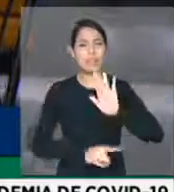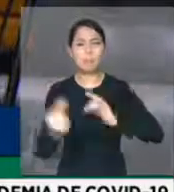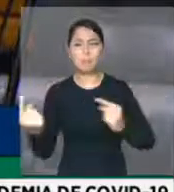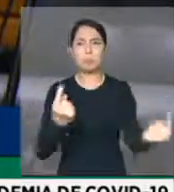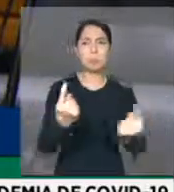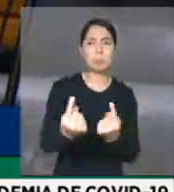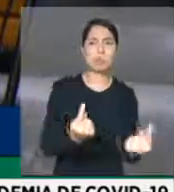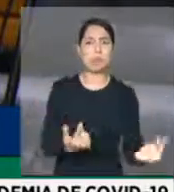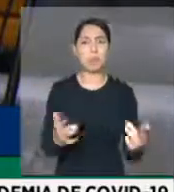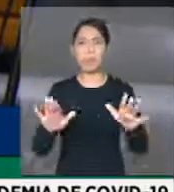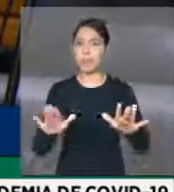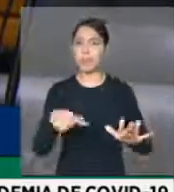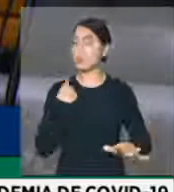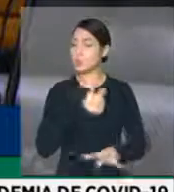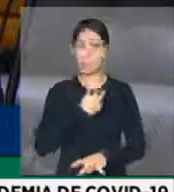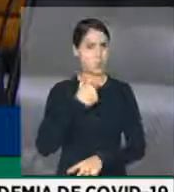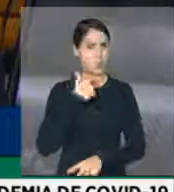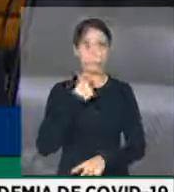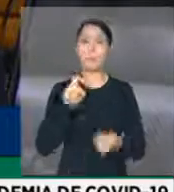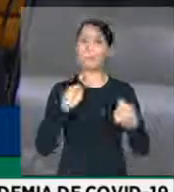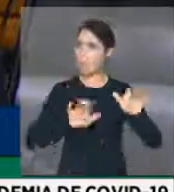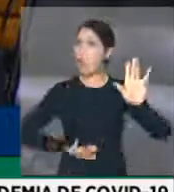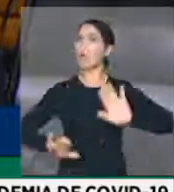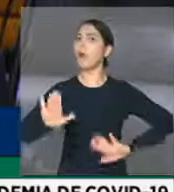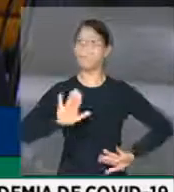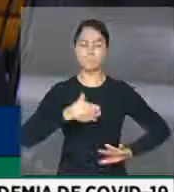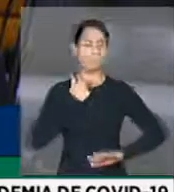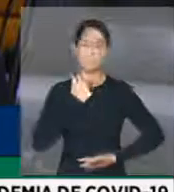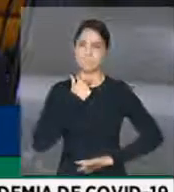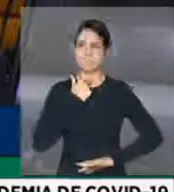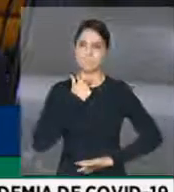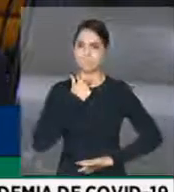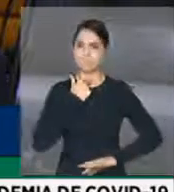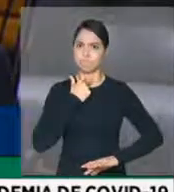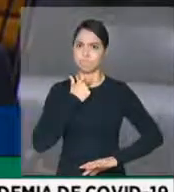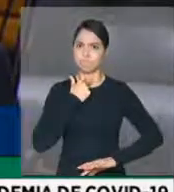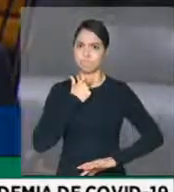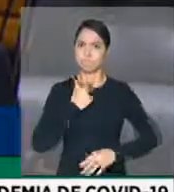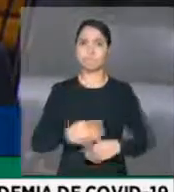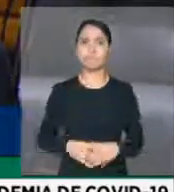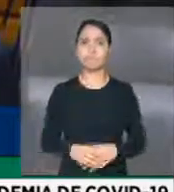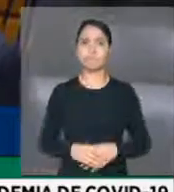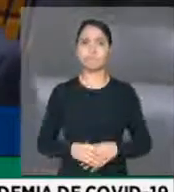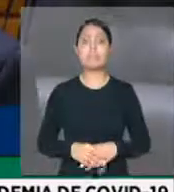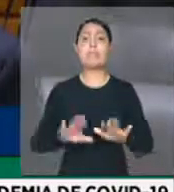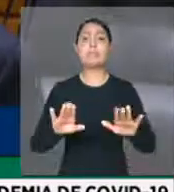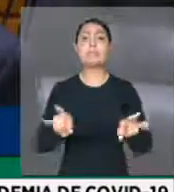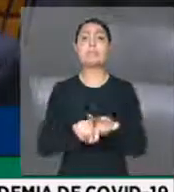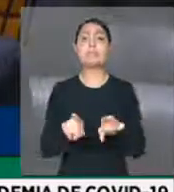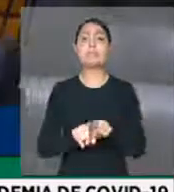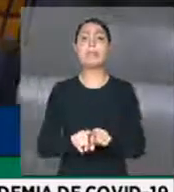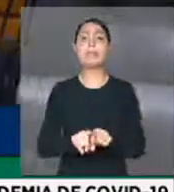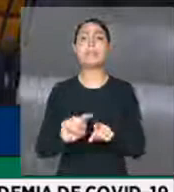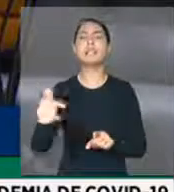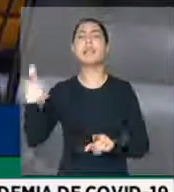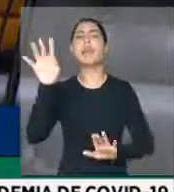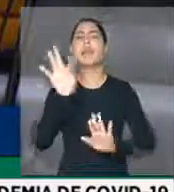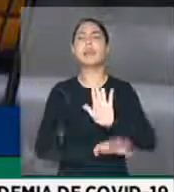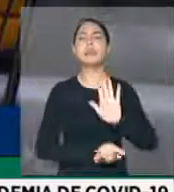Não devemos abrir precedentes para isso. Não devemos abrir exceções. E um outro ponto muito importante desse